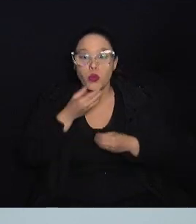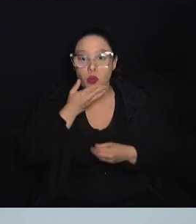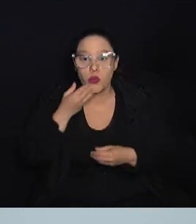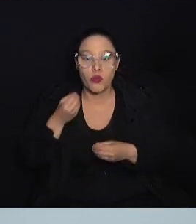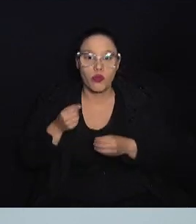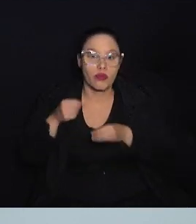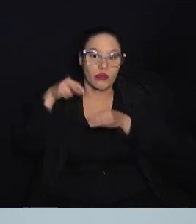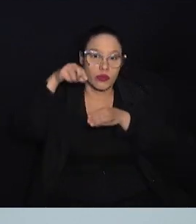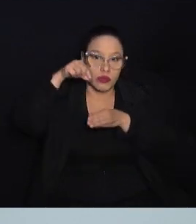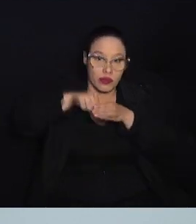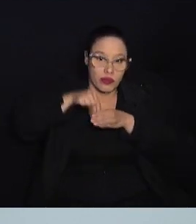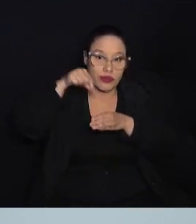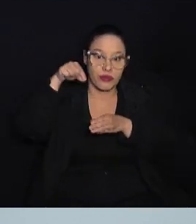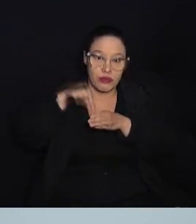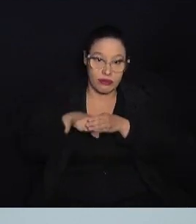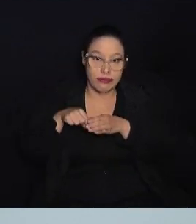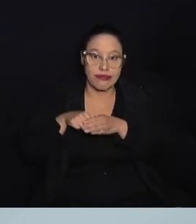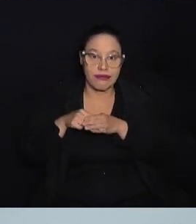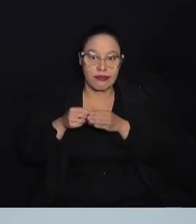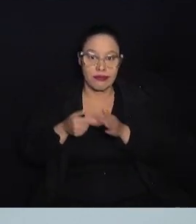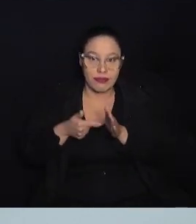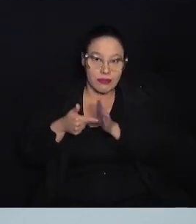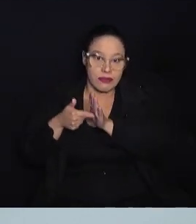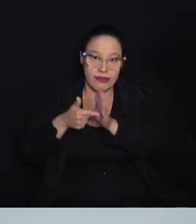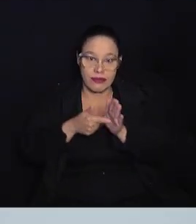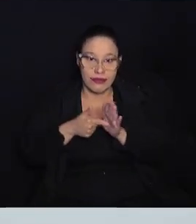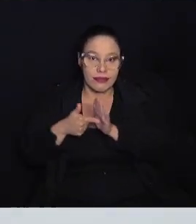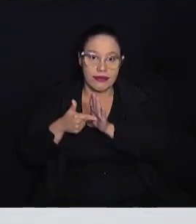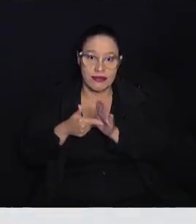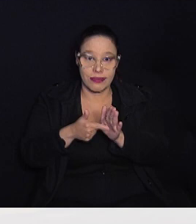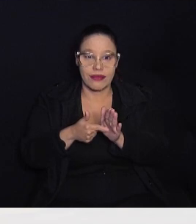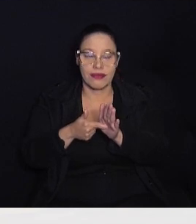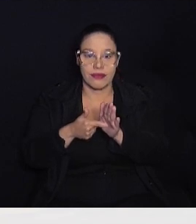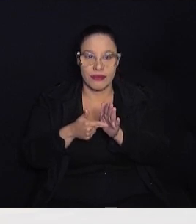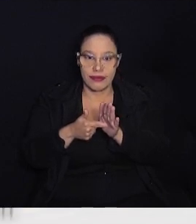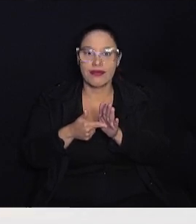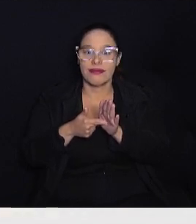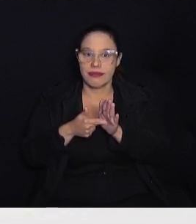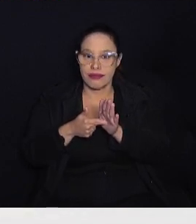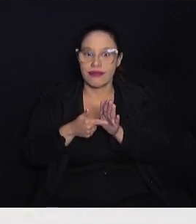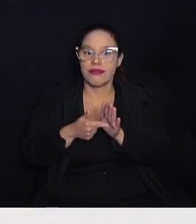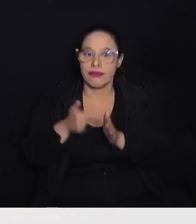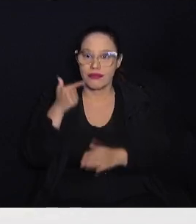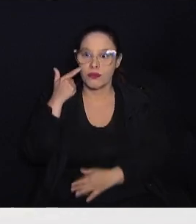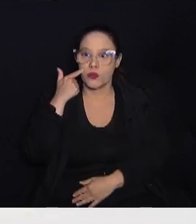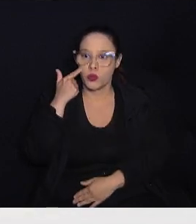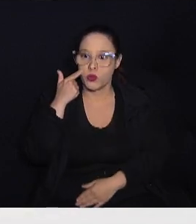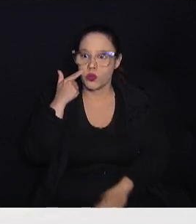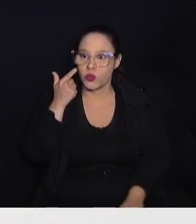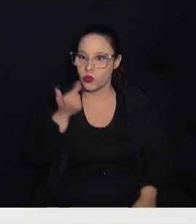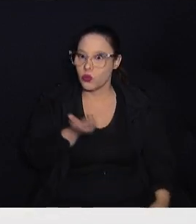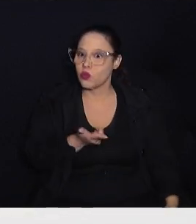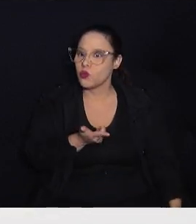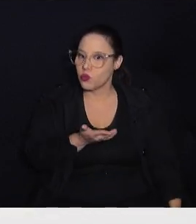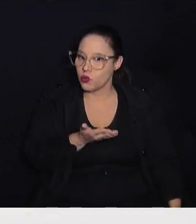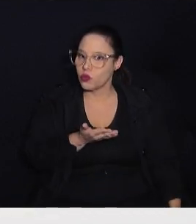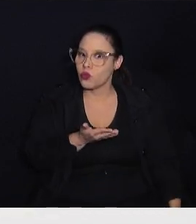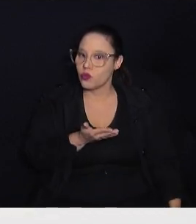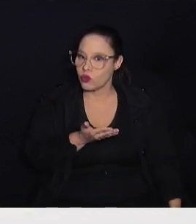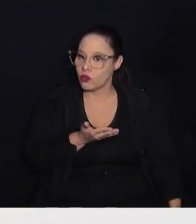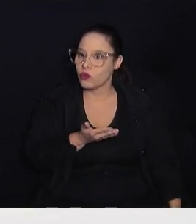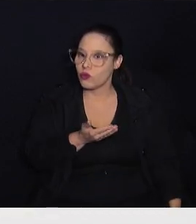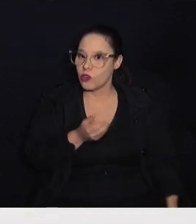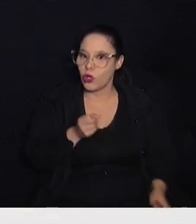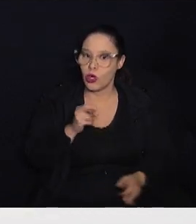os benefícios do chá verde devem-se à presença das catequinas classe dos polifenóis com grande